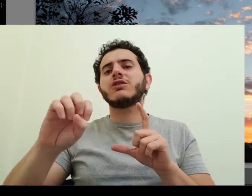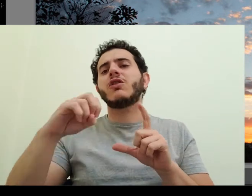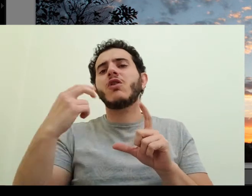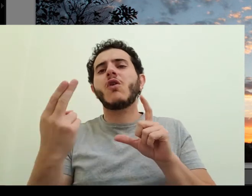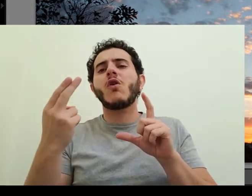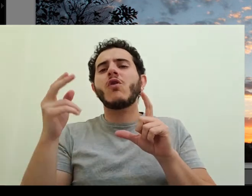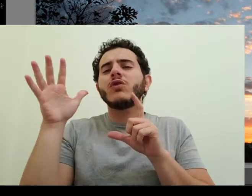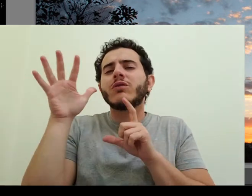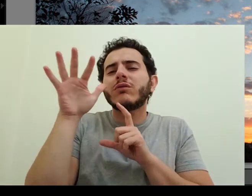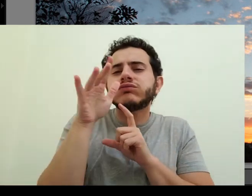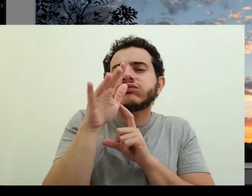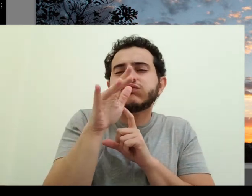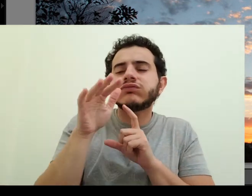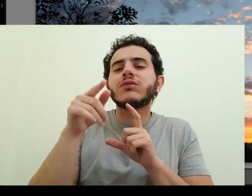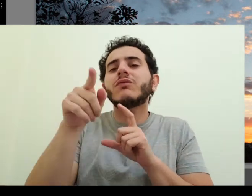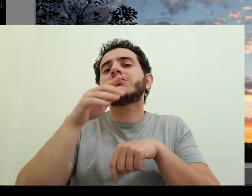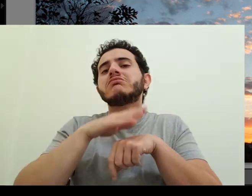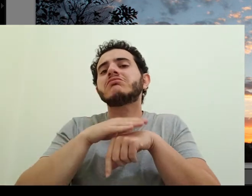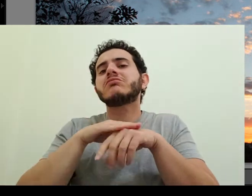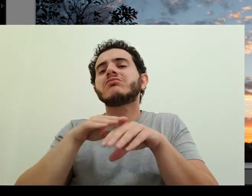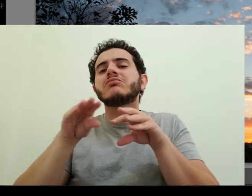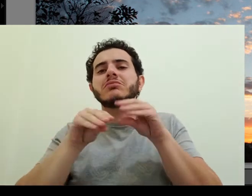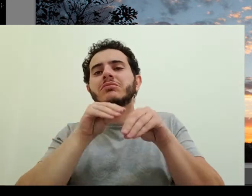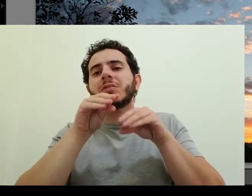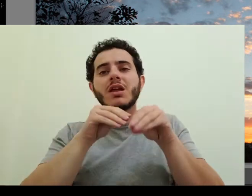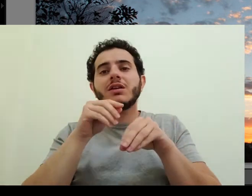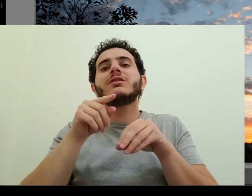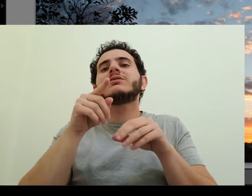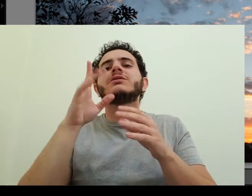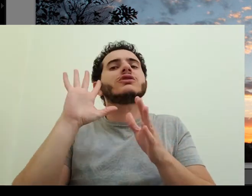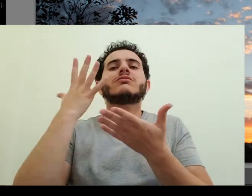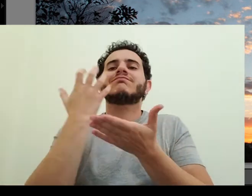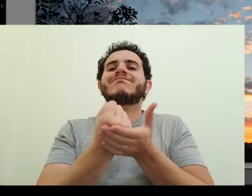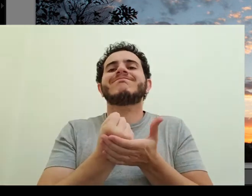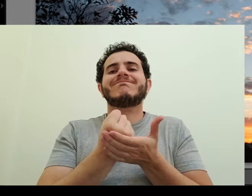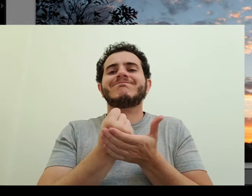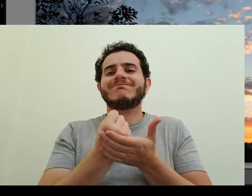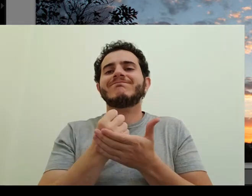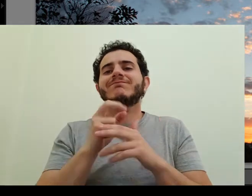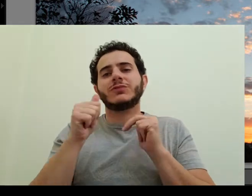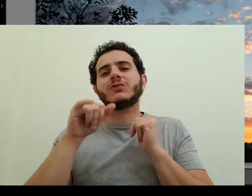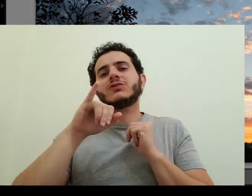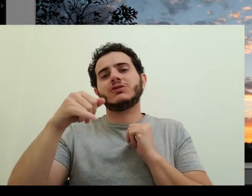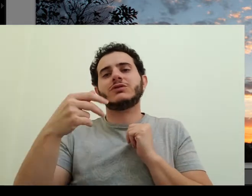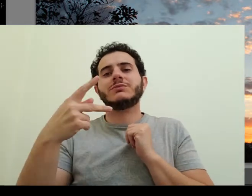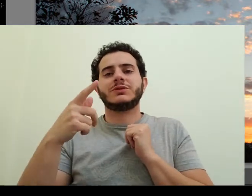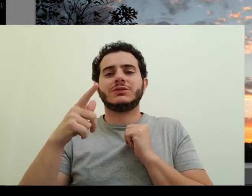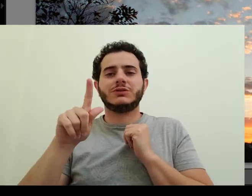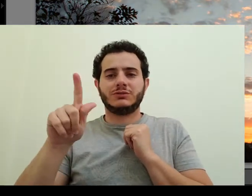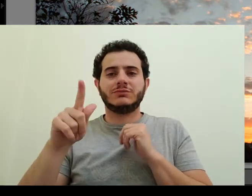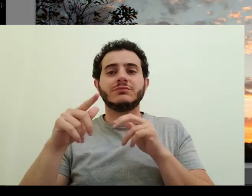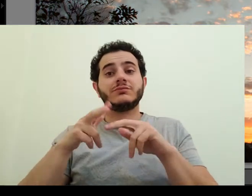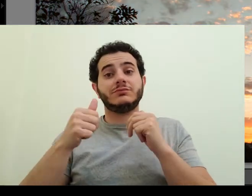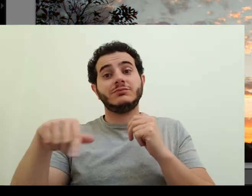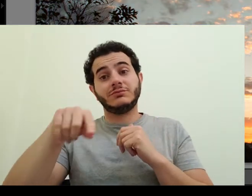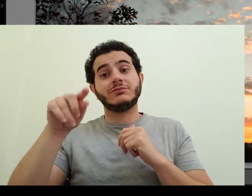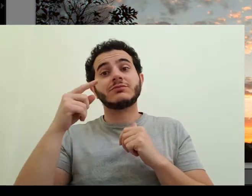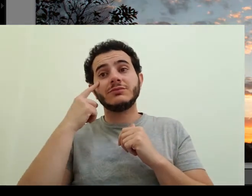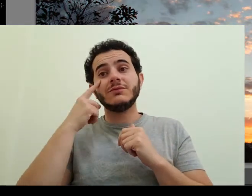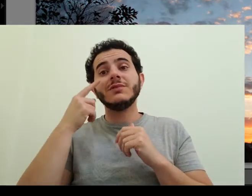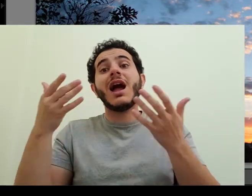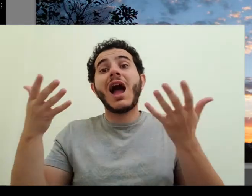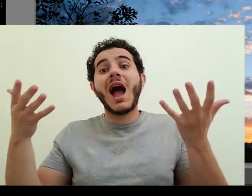seja sombra, enfim, qualquer um dos presets de ajuste de branco fica salvo no arquivo JPEG. E aqui no máximo você consegue fazer uma correção